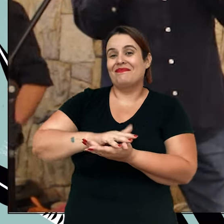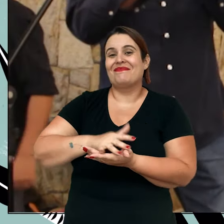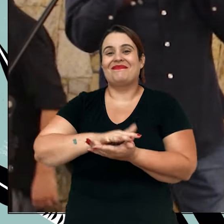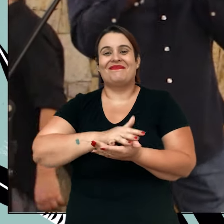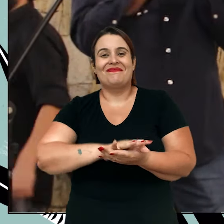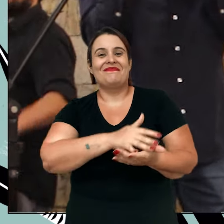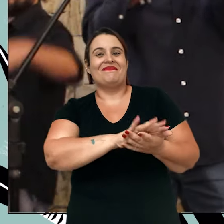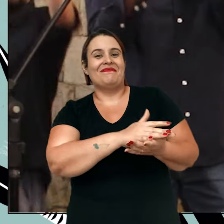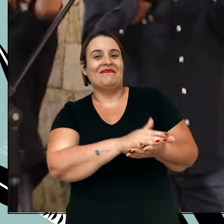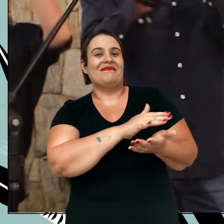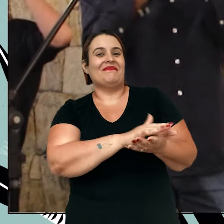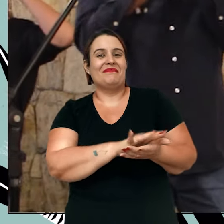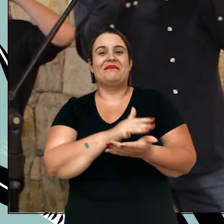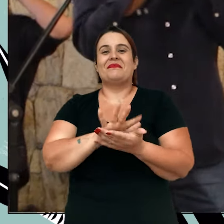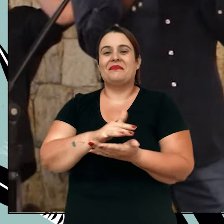para